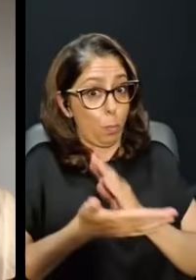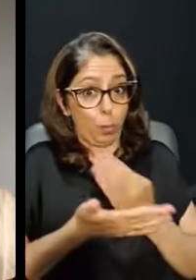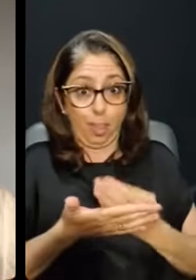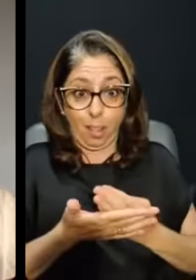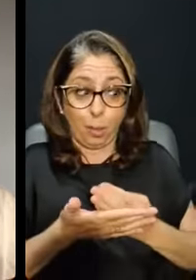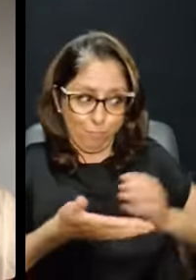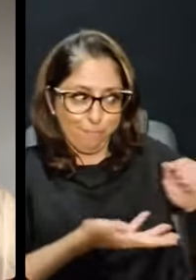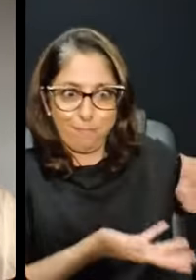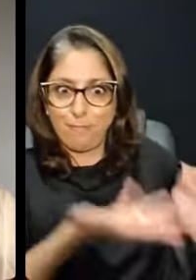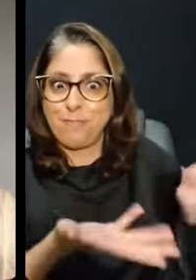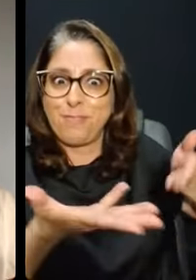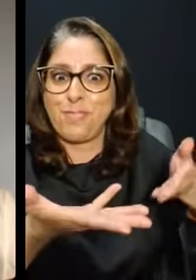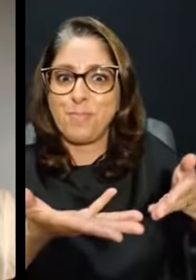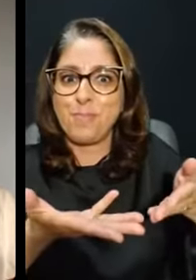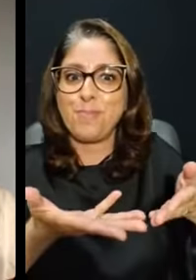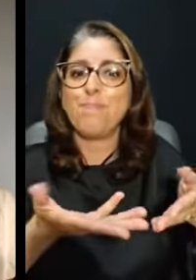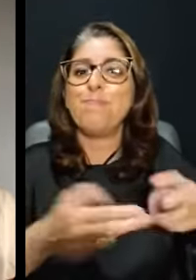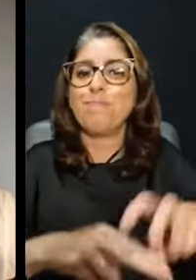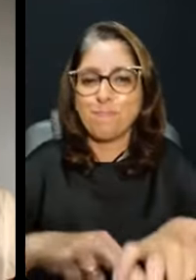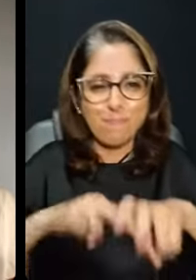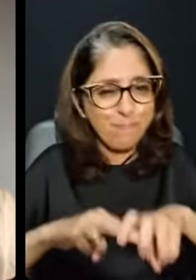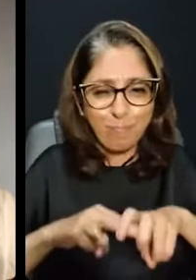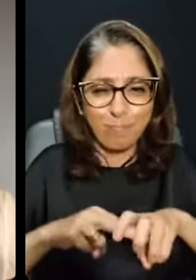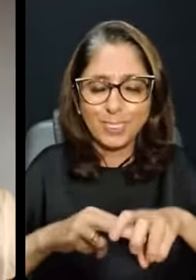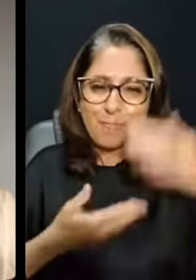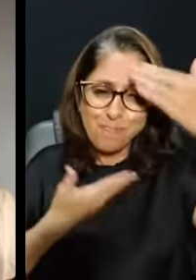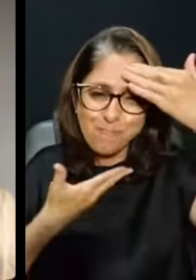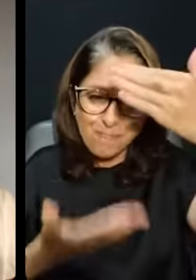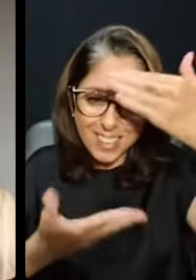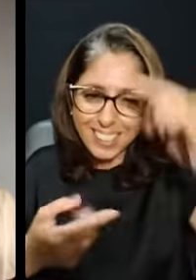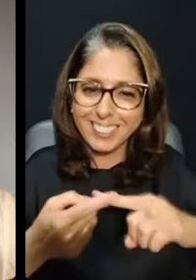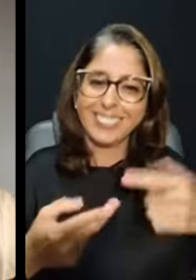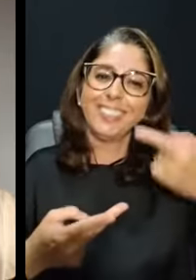você nesse círculo feminino. Fábia também.